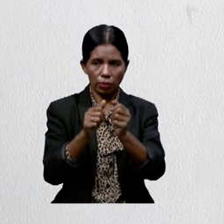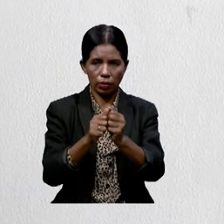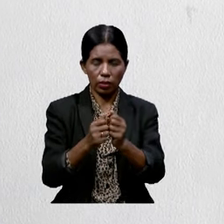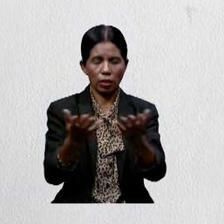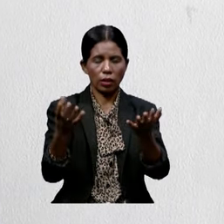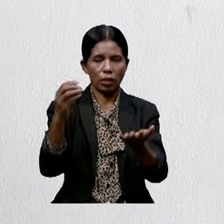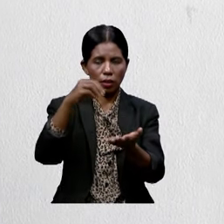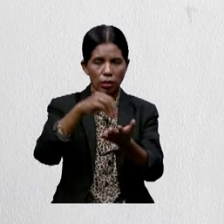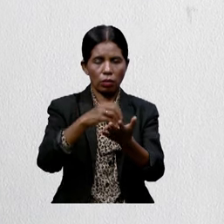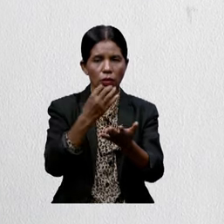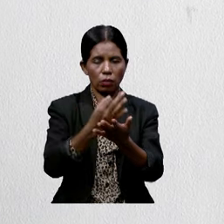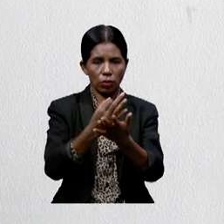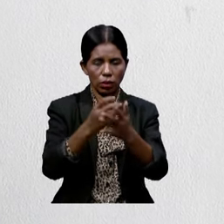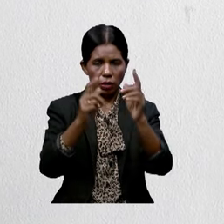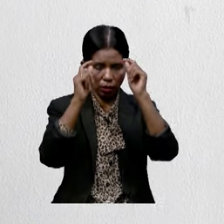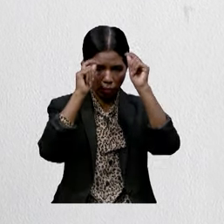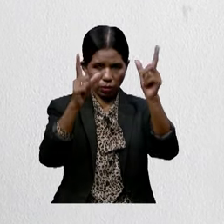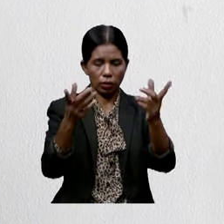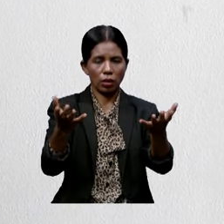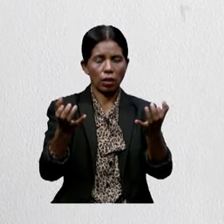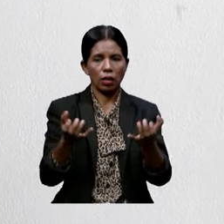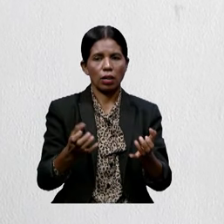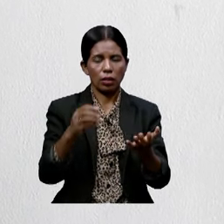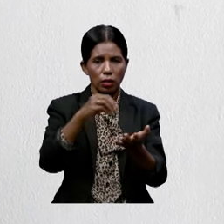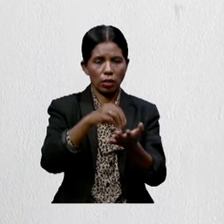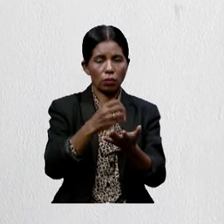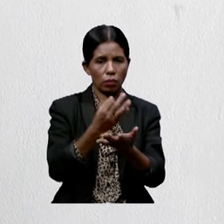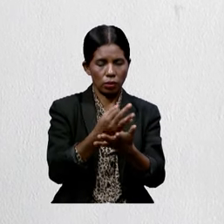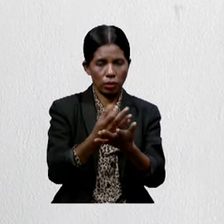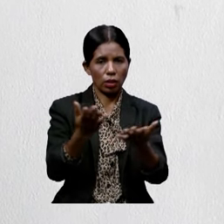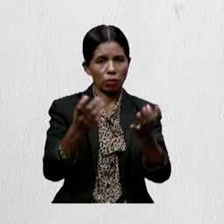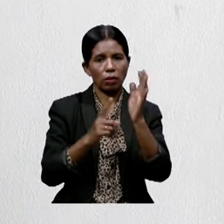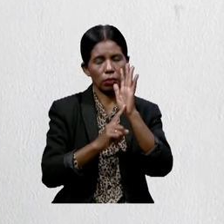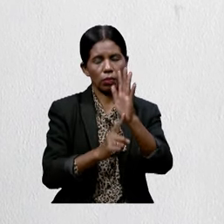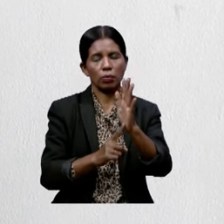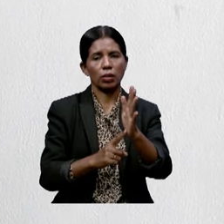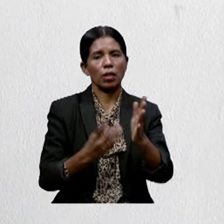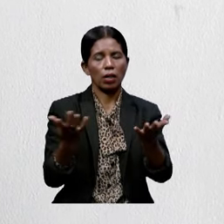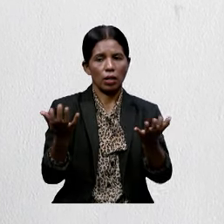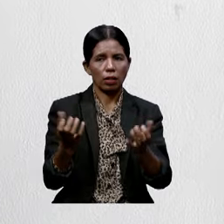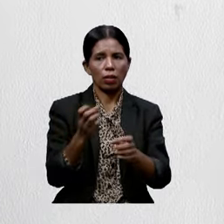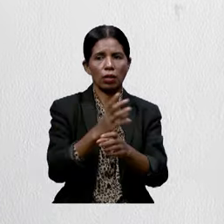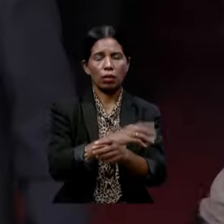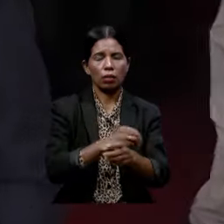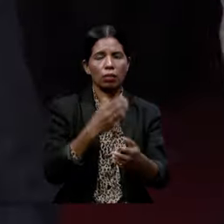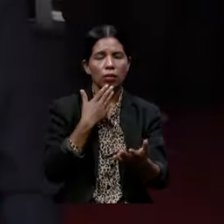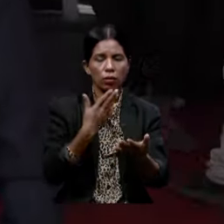ossa nem Timor, para tudo que a taxira é a boa vontade e se a tua boa fé.